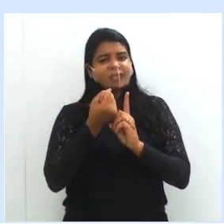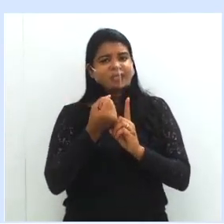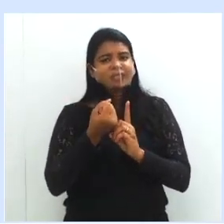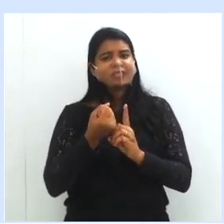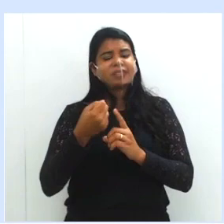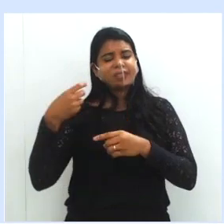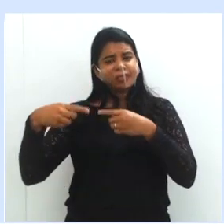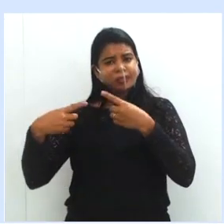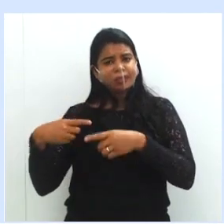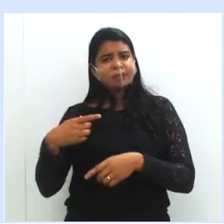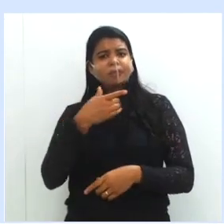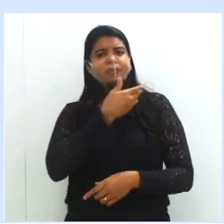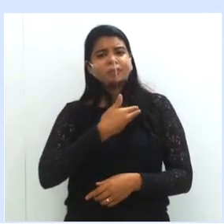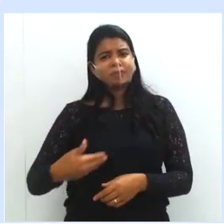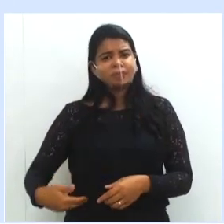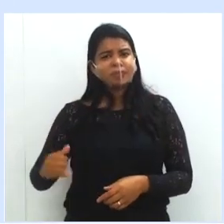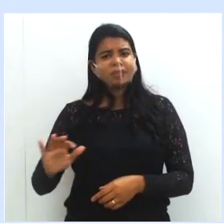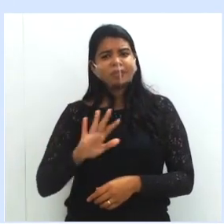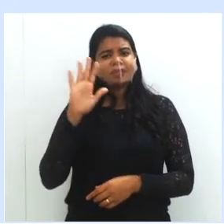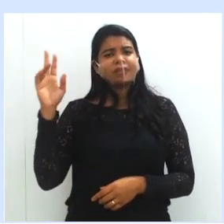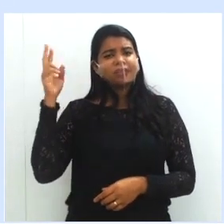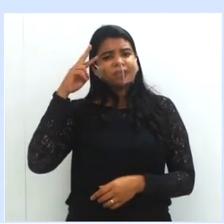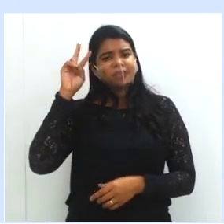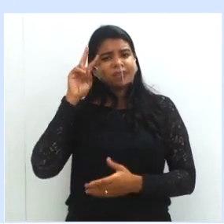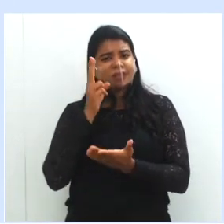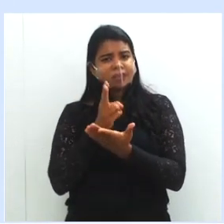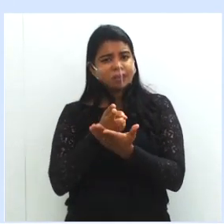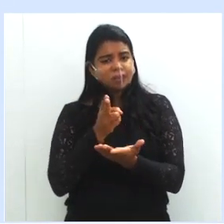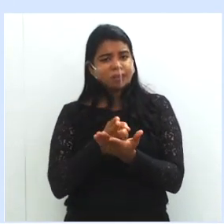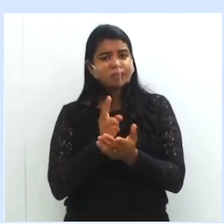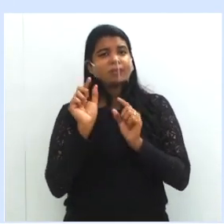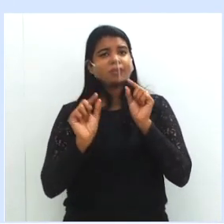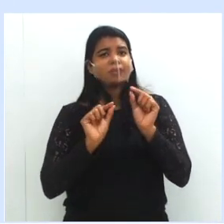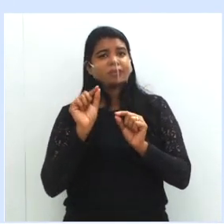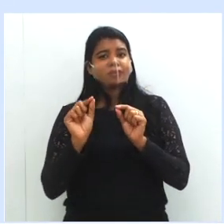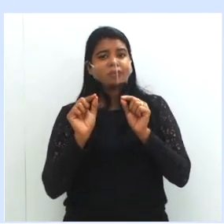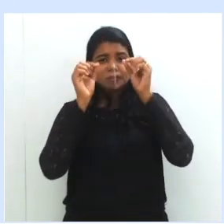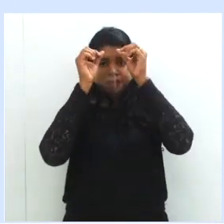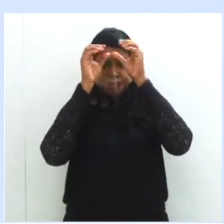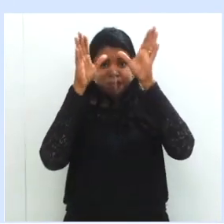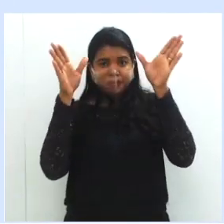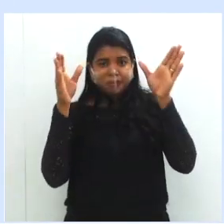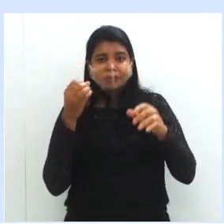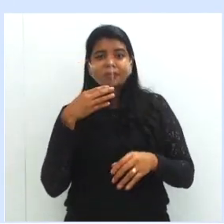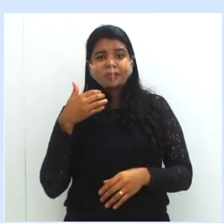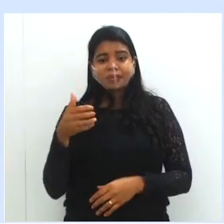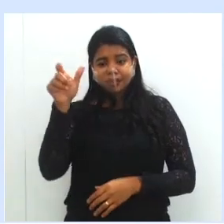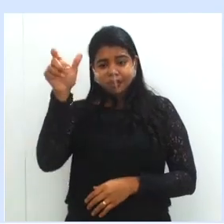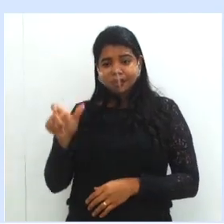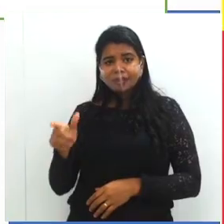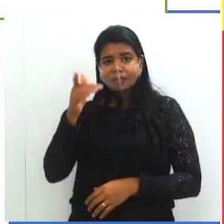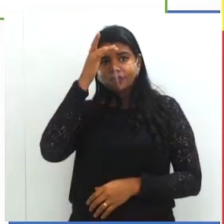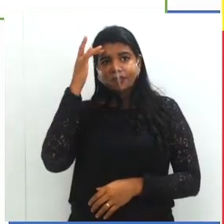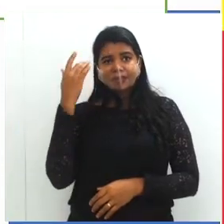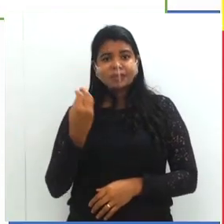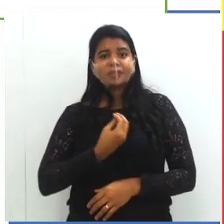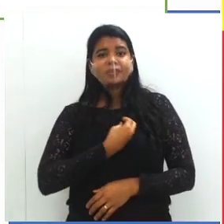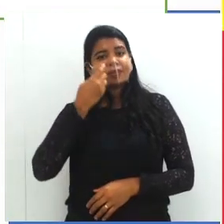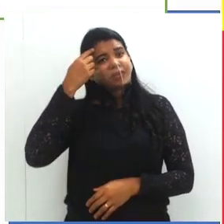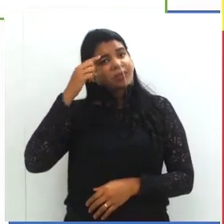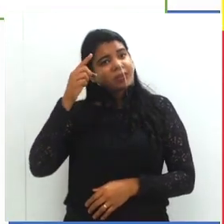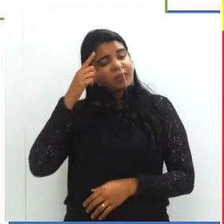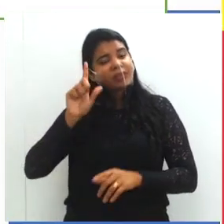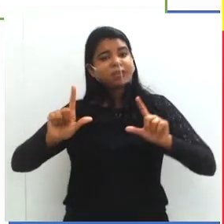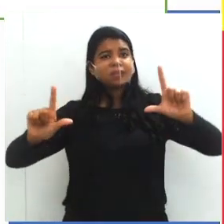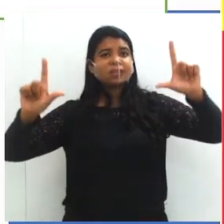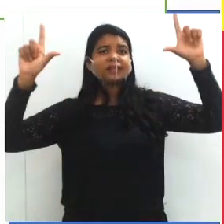das políticas públicas, lembrando sempre que as políticas públicas visam o bem-estar do cidadão. E aqui na tela